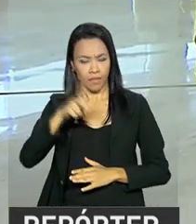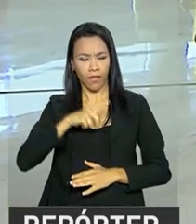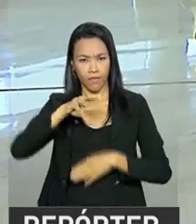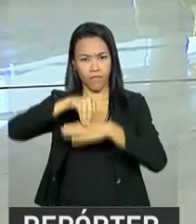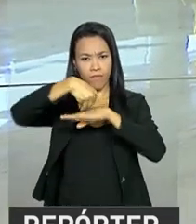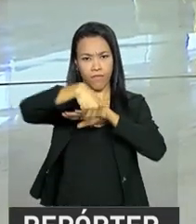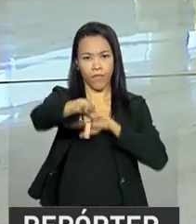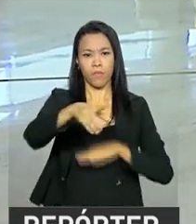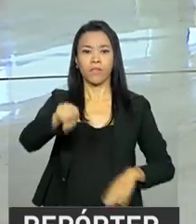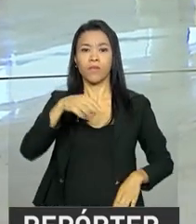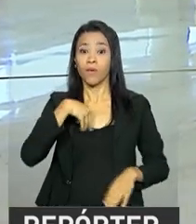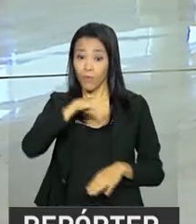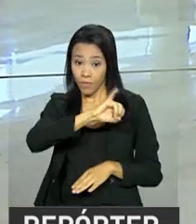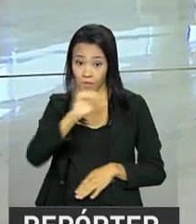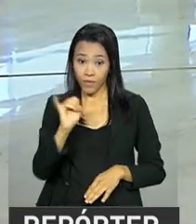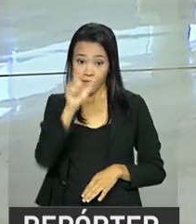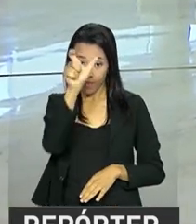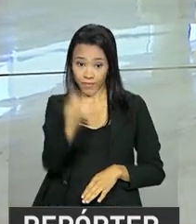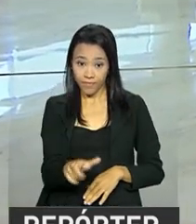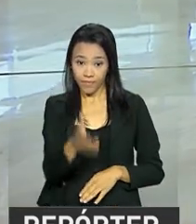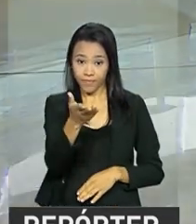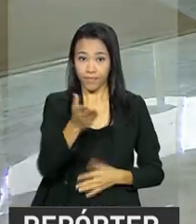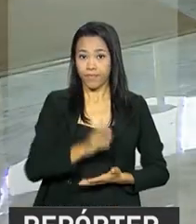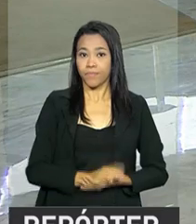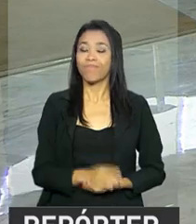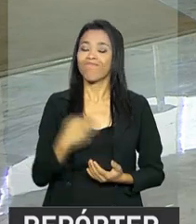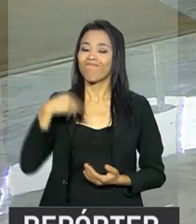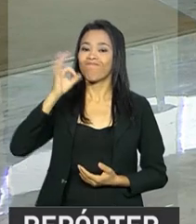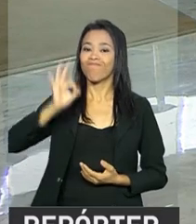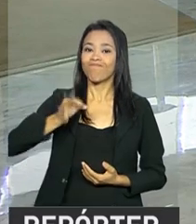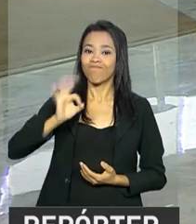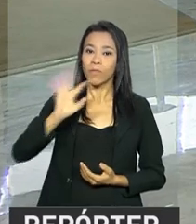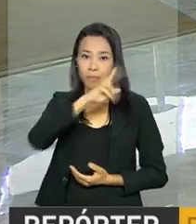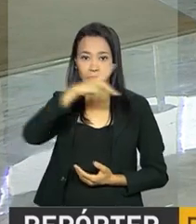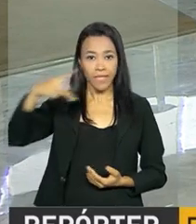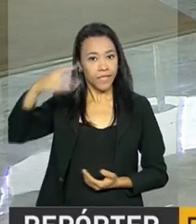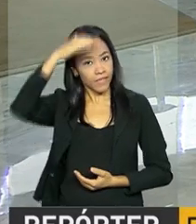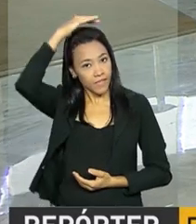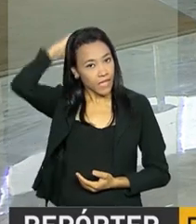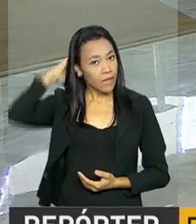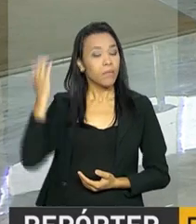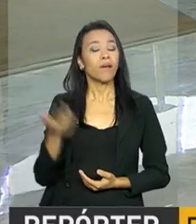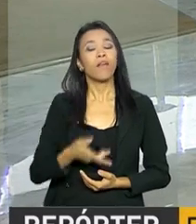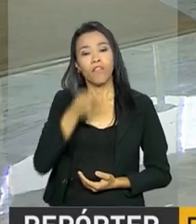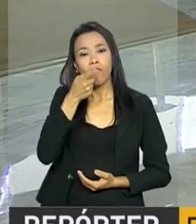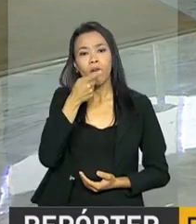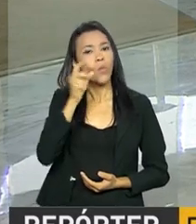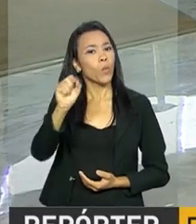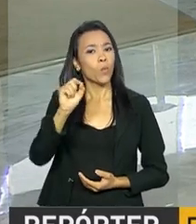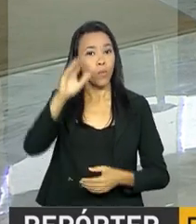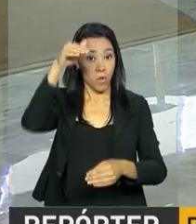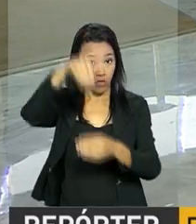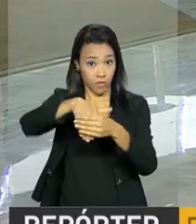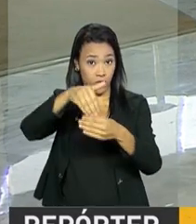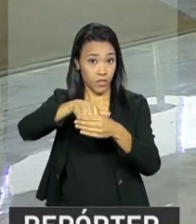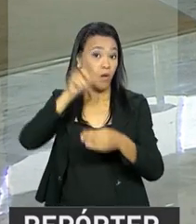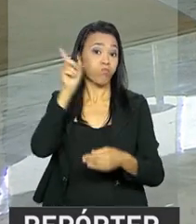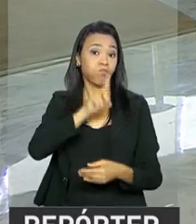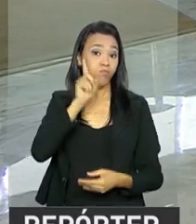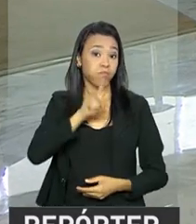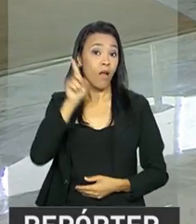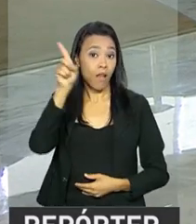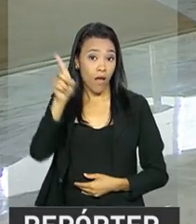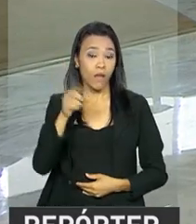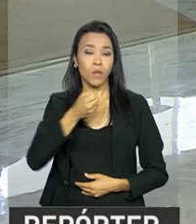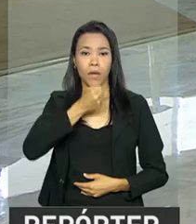inform Oi Paola Oi Leandro Pois é o presidente Michel Temer fez esse comentário sobre as eleições norte-americanas em uma entrevista